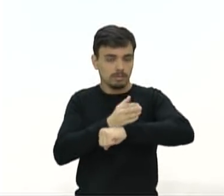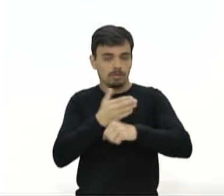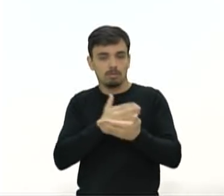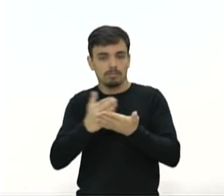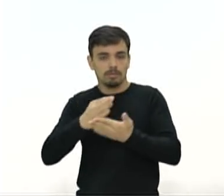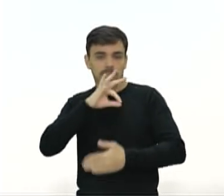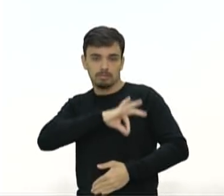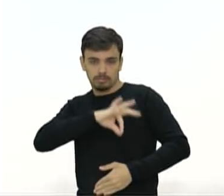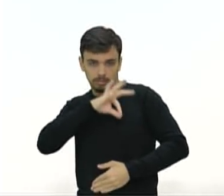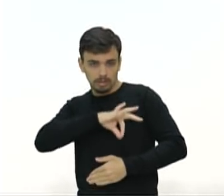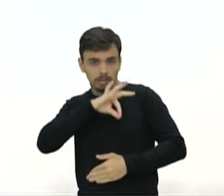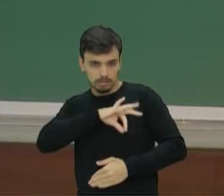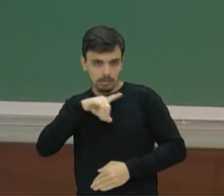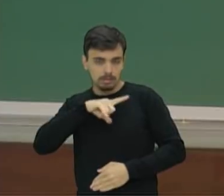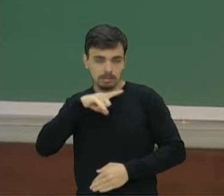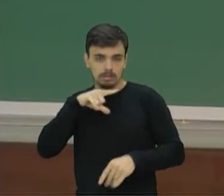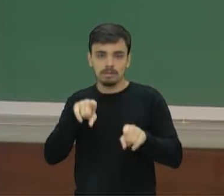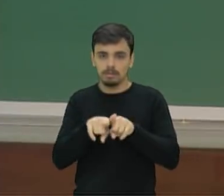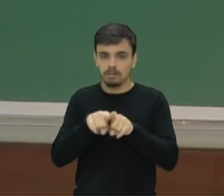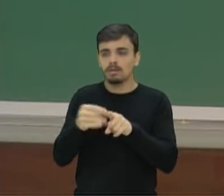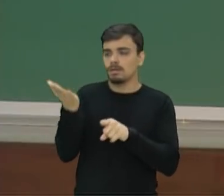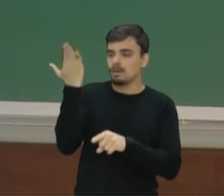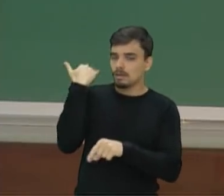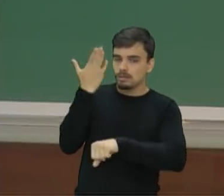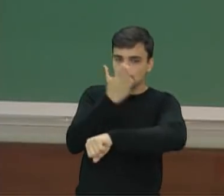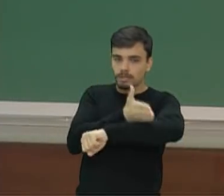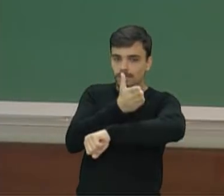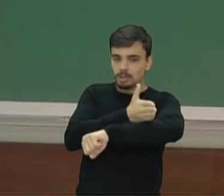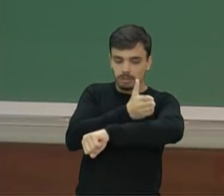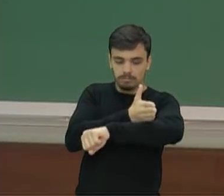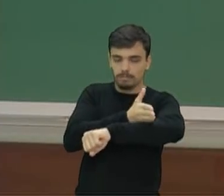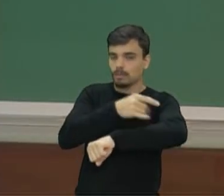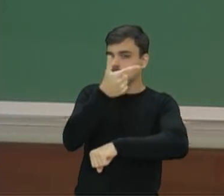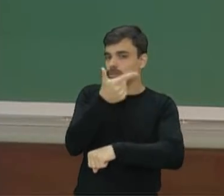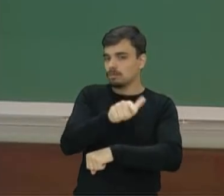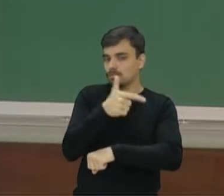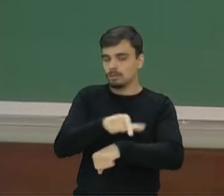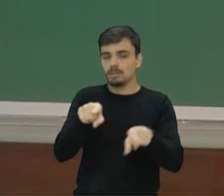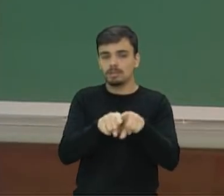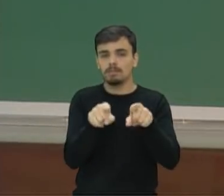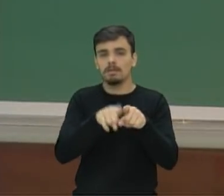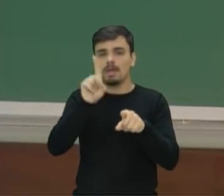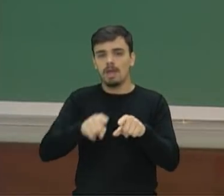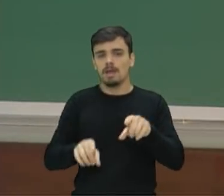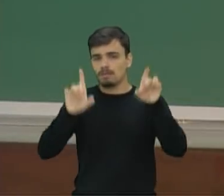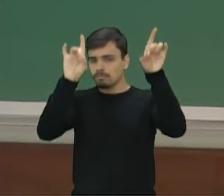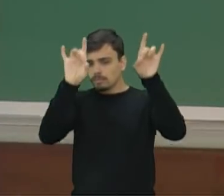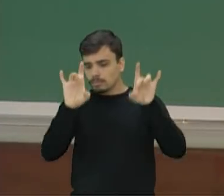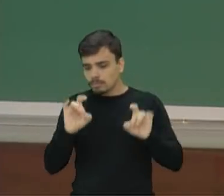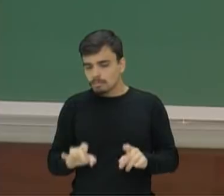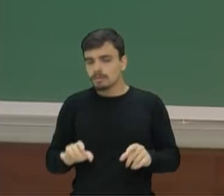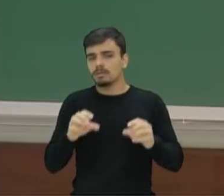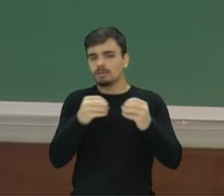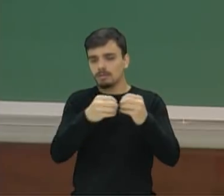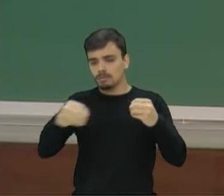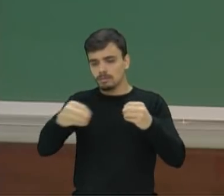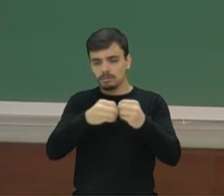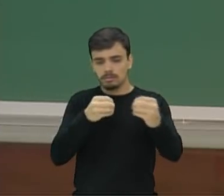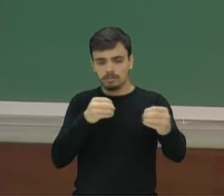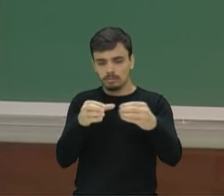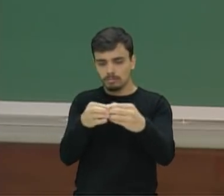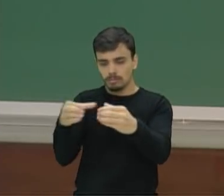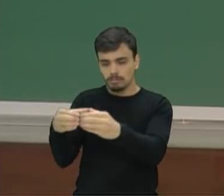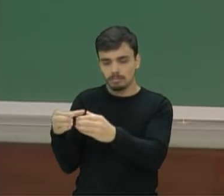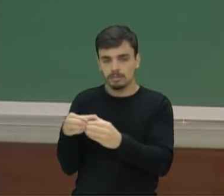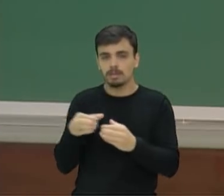nós passamos a ganhar salário, coisa que não existia na Idade Média, e ele se tornou mais especializado, mais dividido, cada um tem um